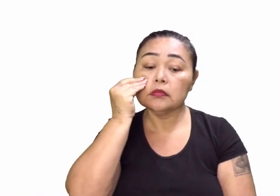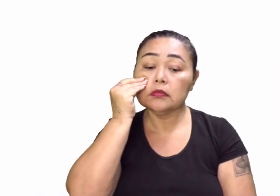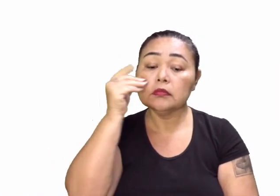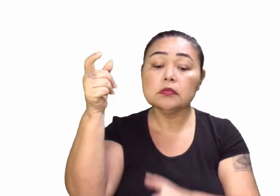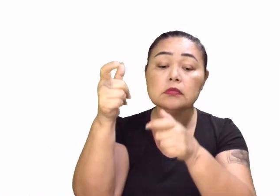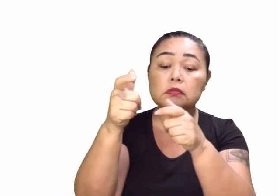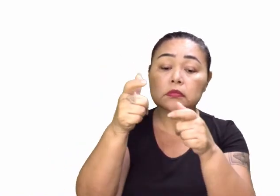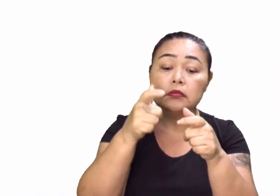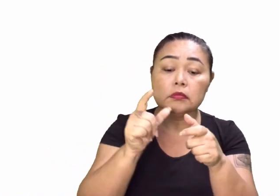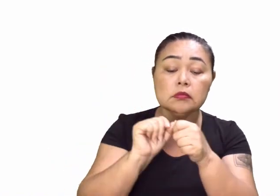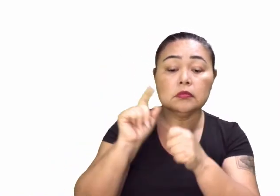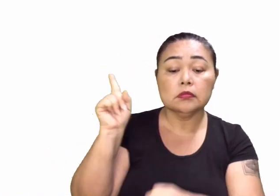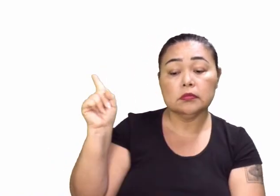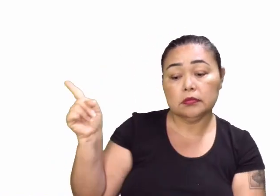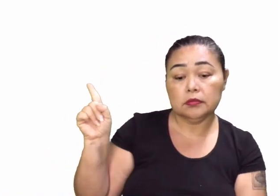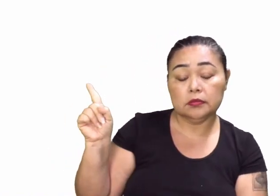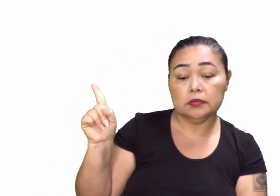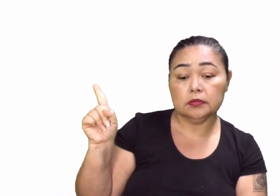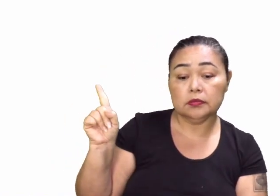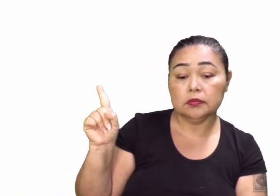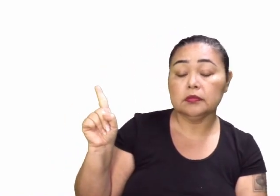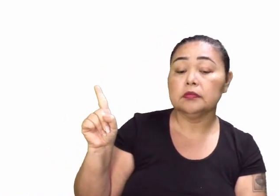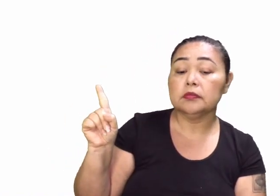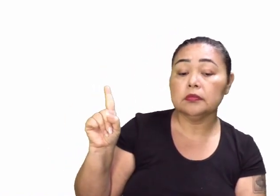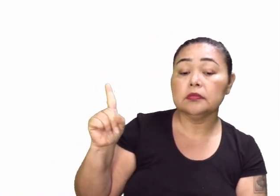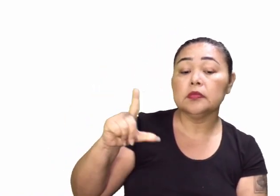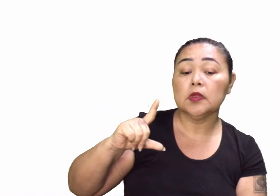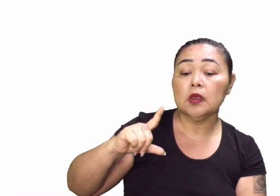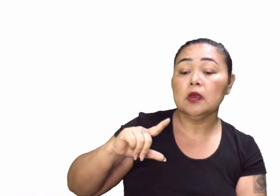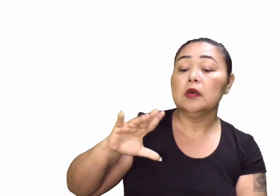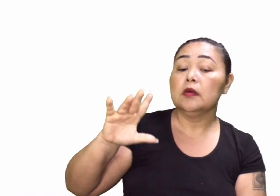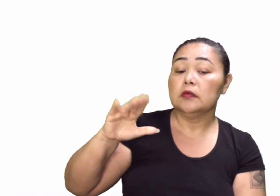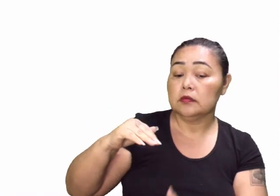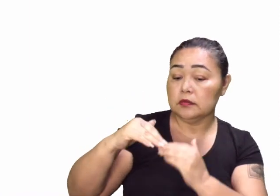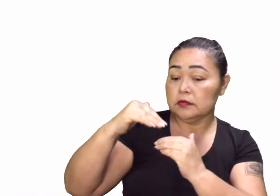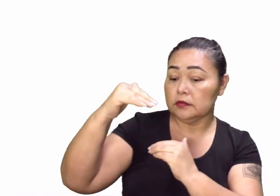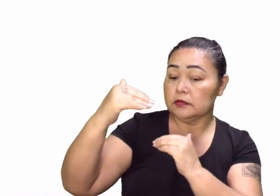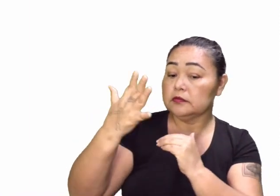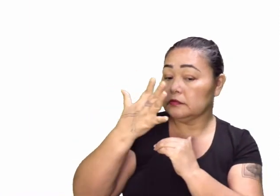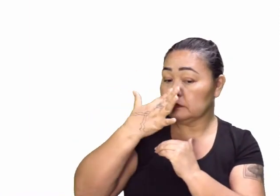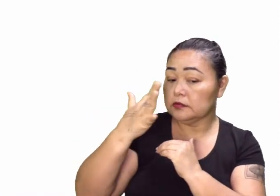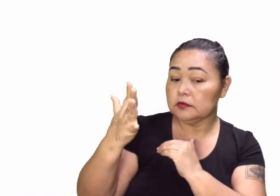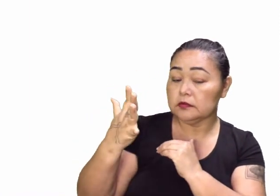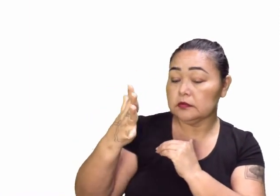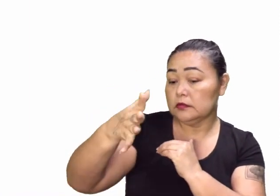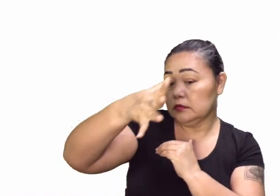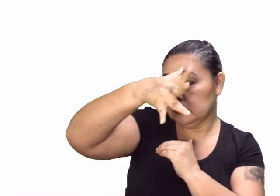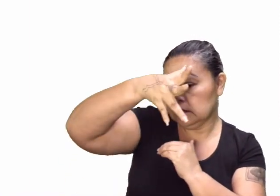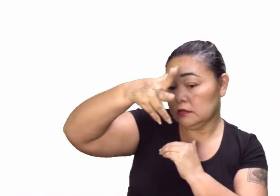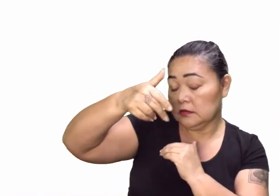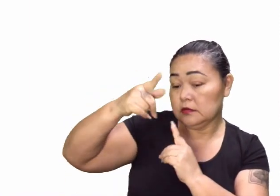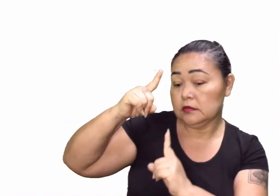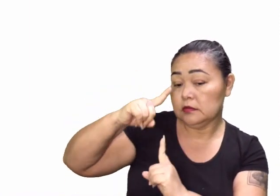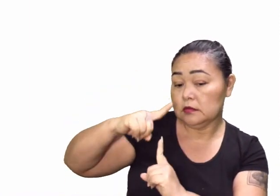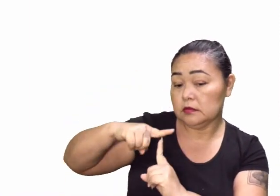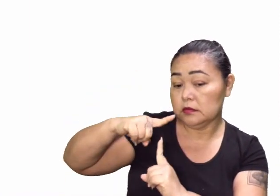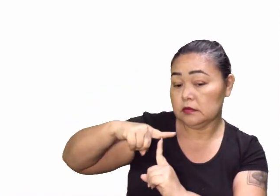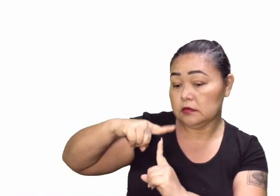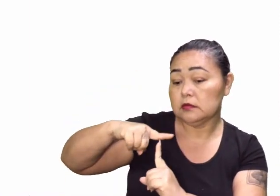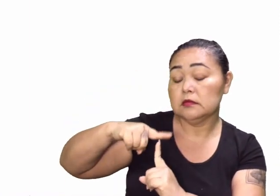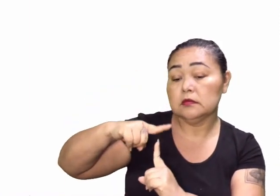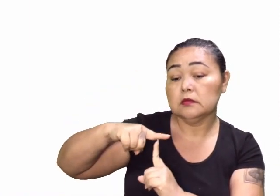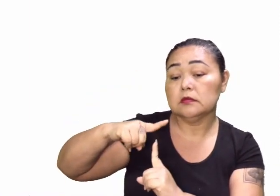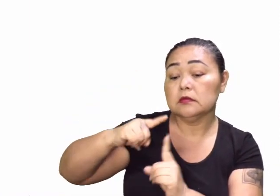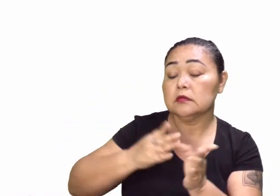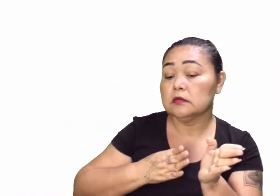da localização, né, professor Jorge? Mato Grosso e a gente observa em Tocantins, né? O